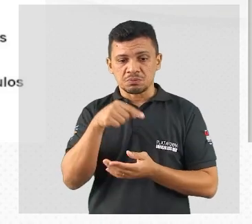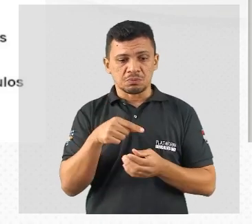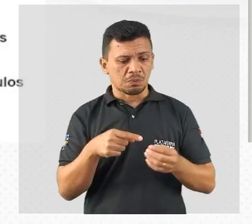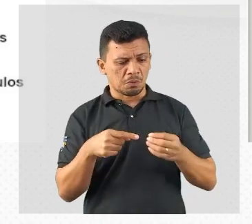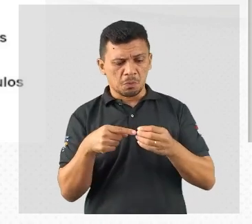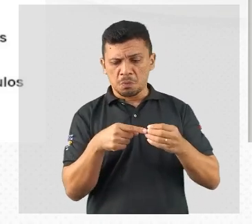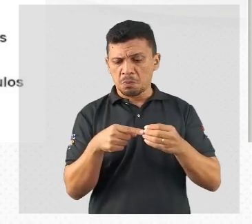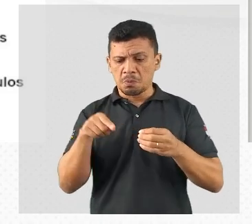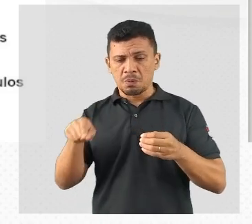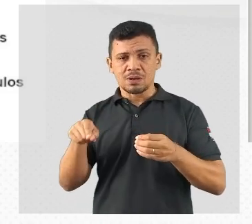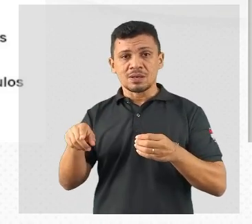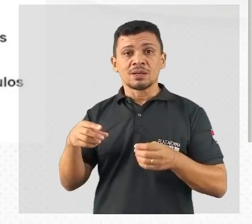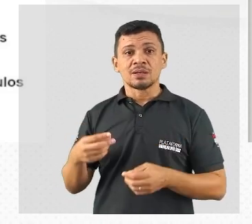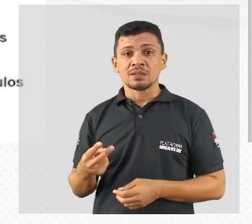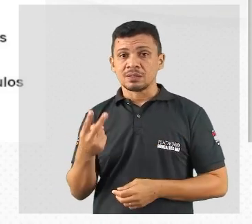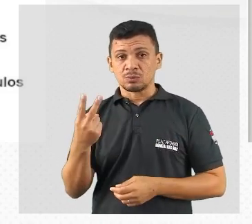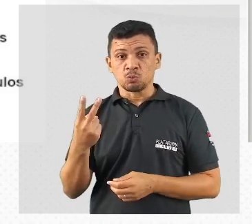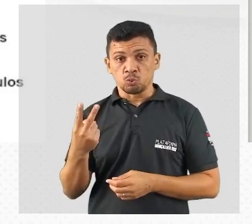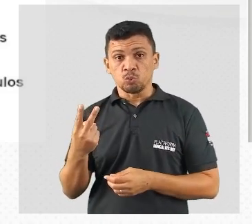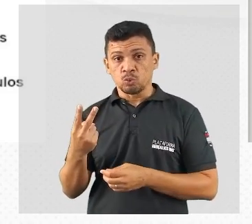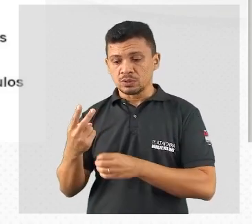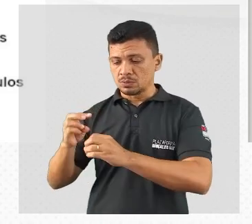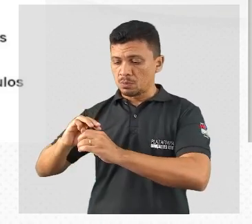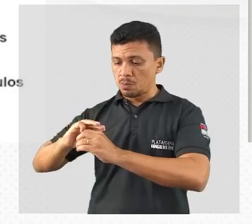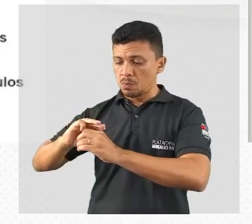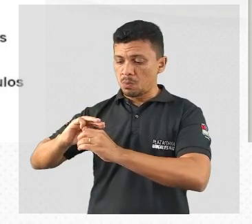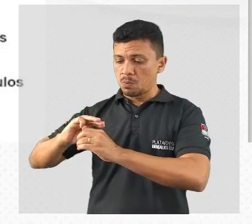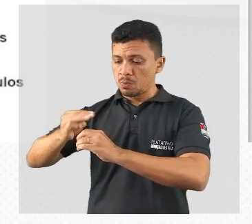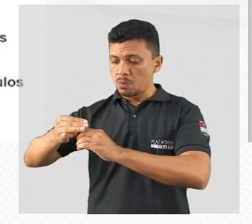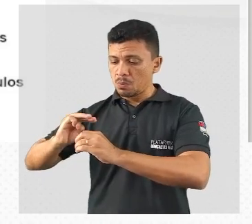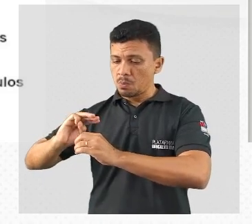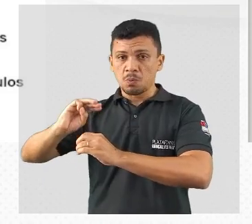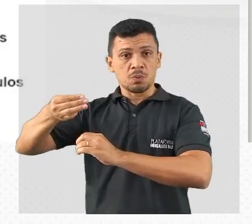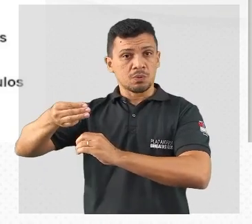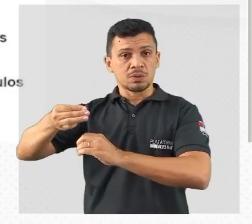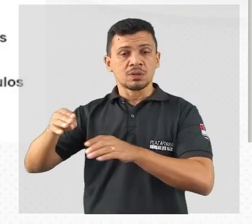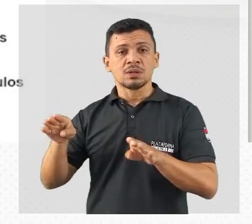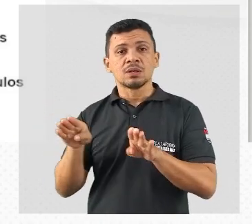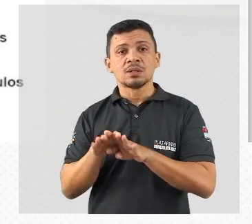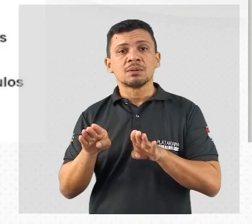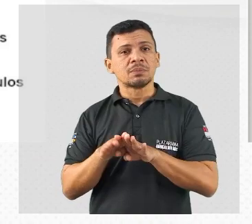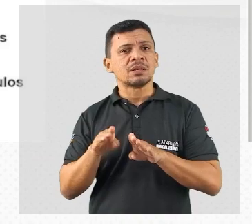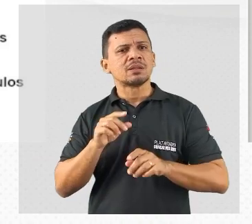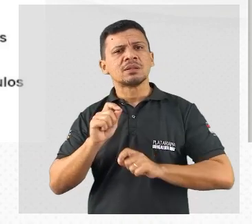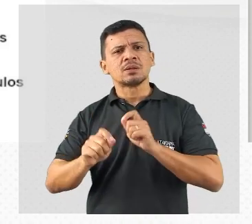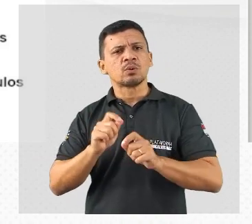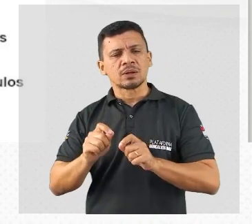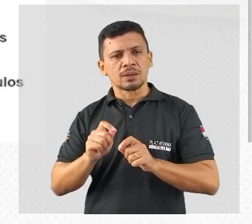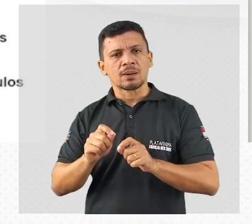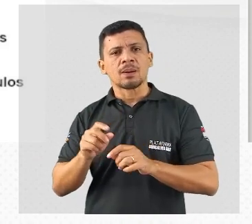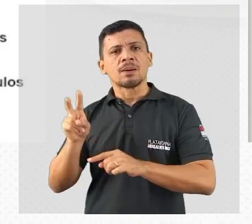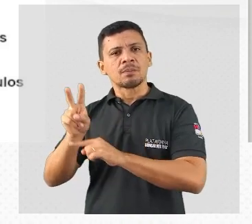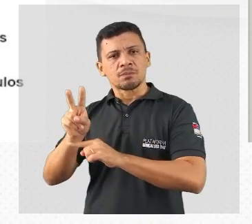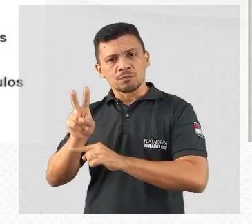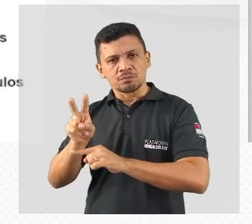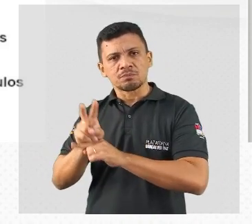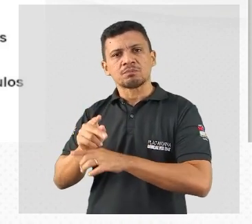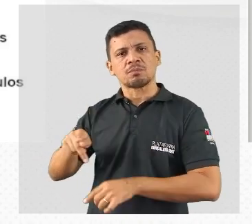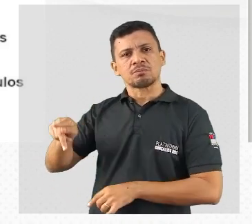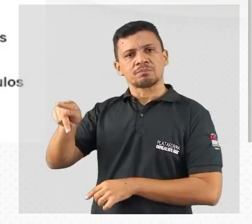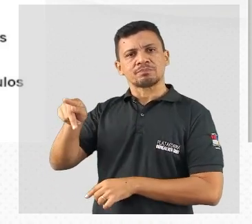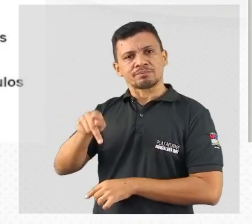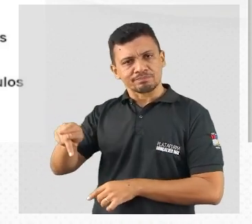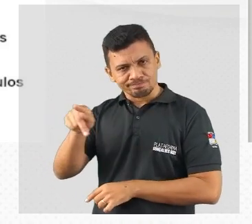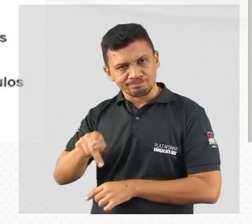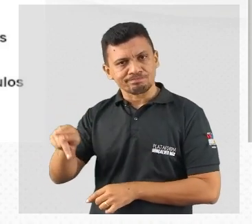membrana que tem dupla camada, é uma membrana fosfolipídica, né? Que também possui proteínas acopladas nela,